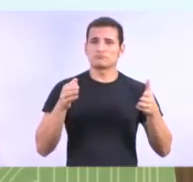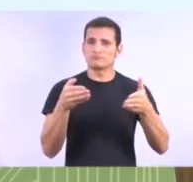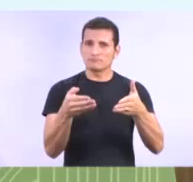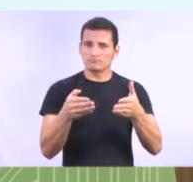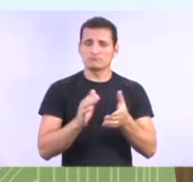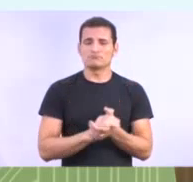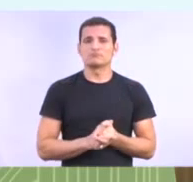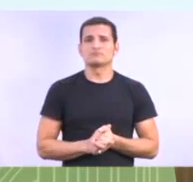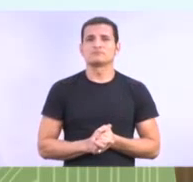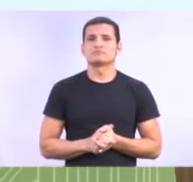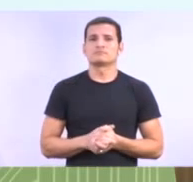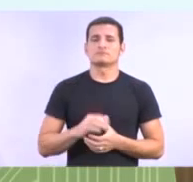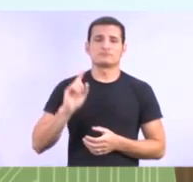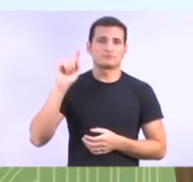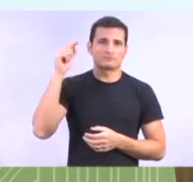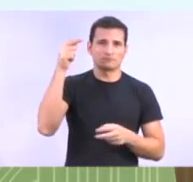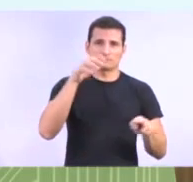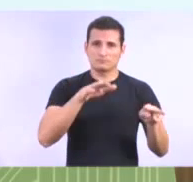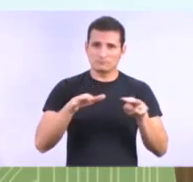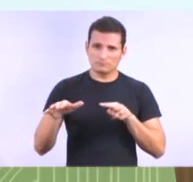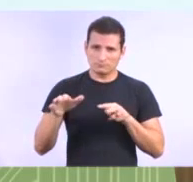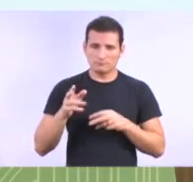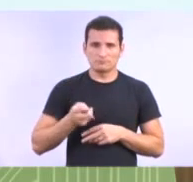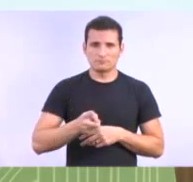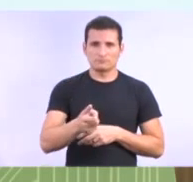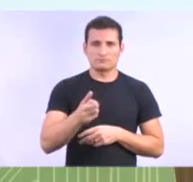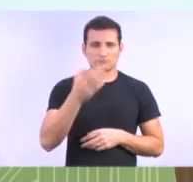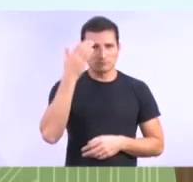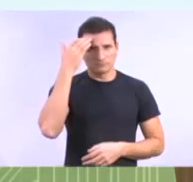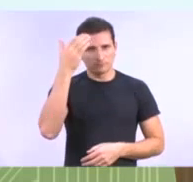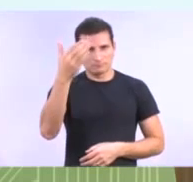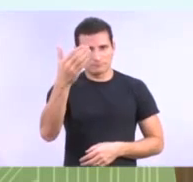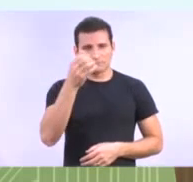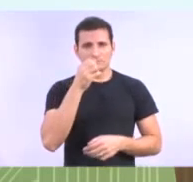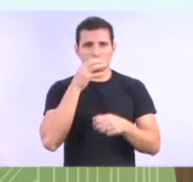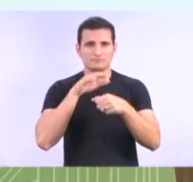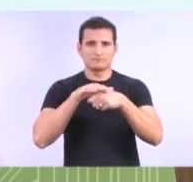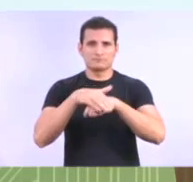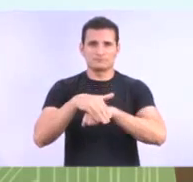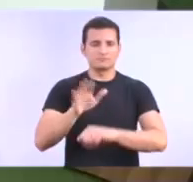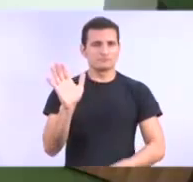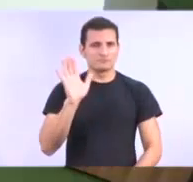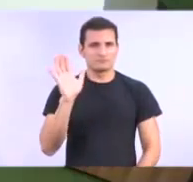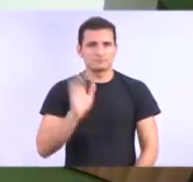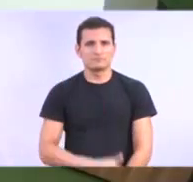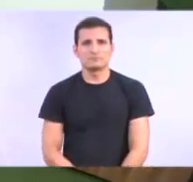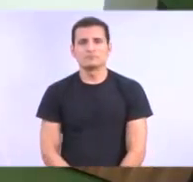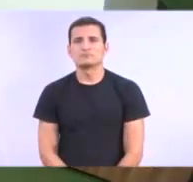mais e semana que vem a gente continua. Obrigado, boa noite e tchau, tchau.